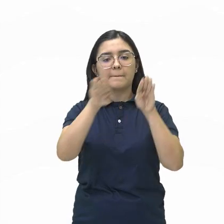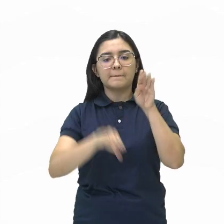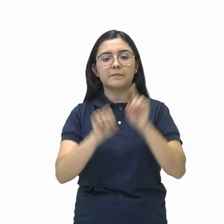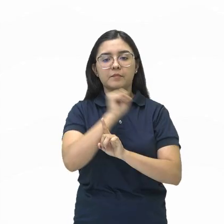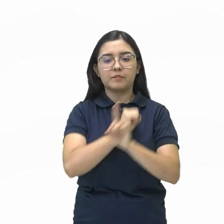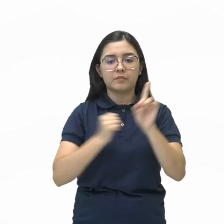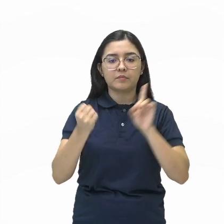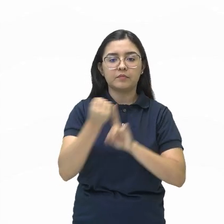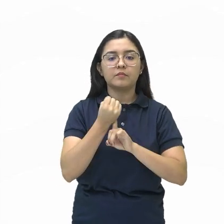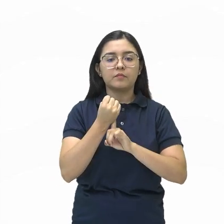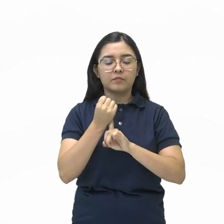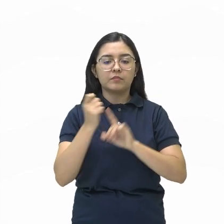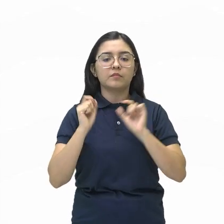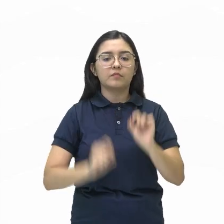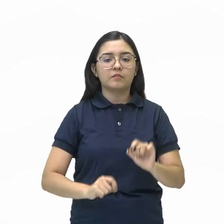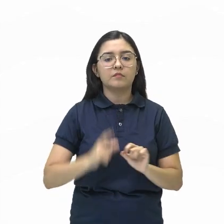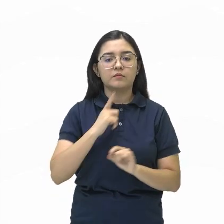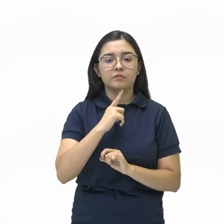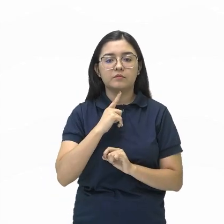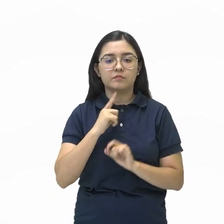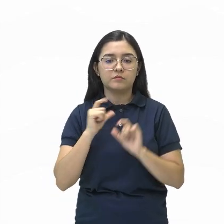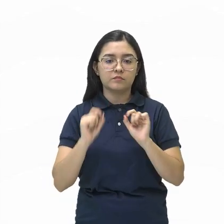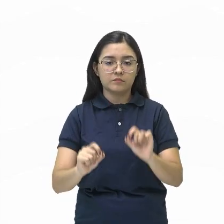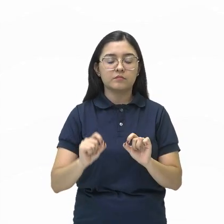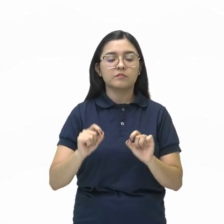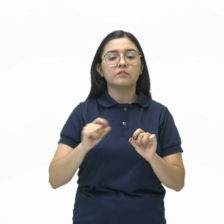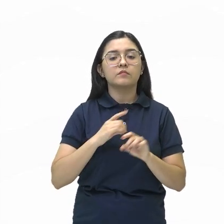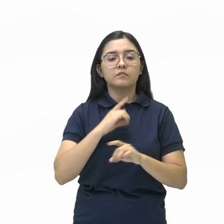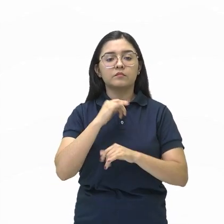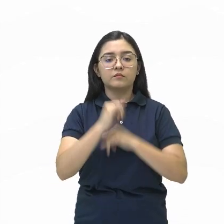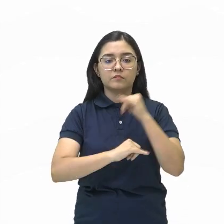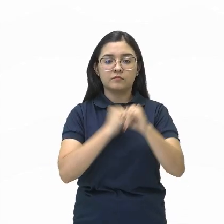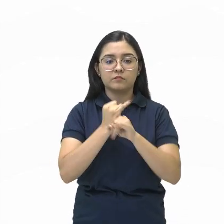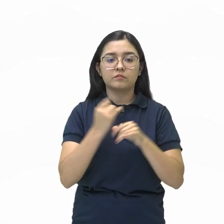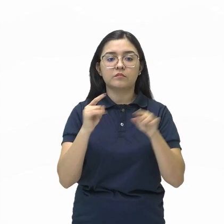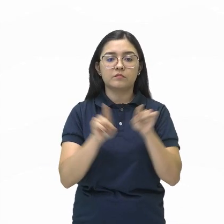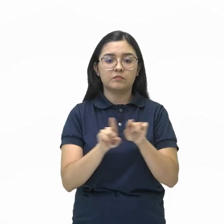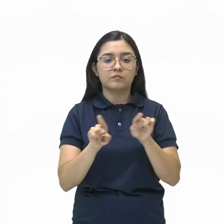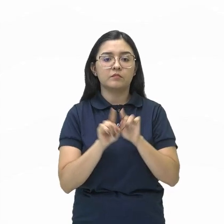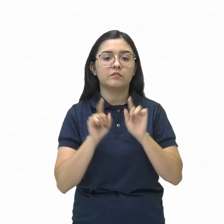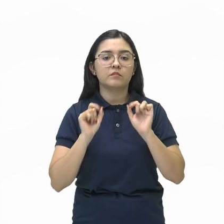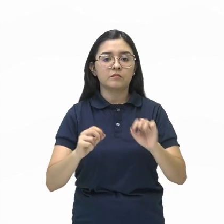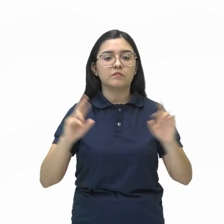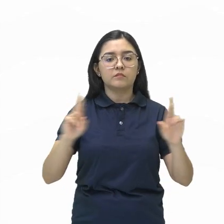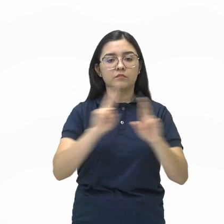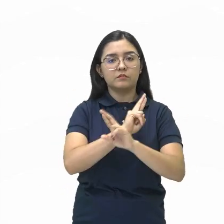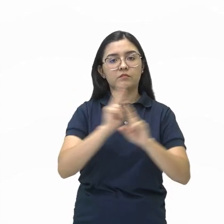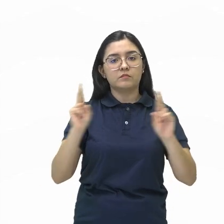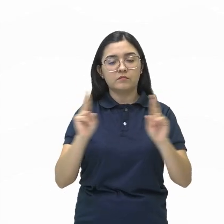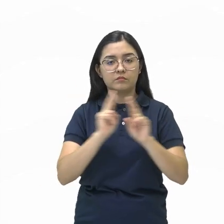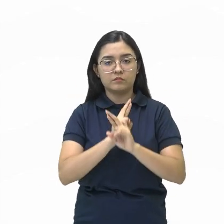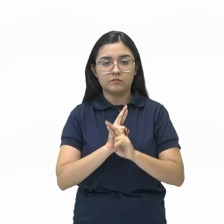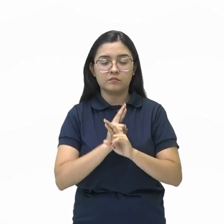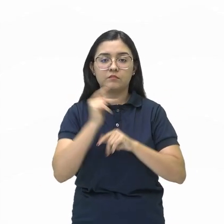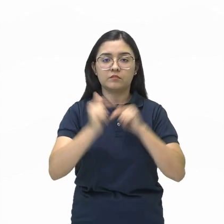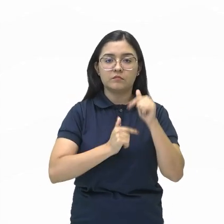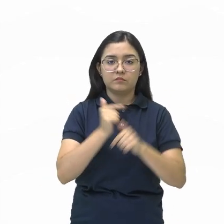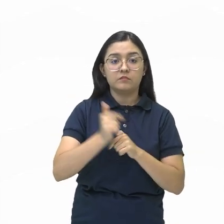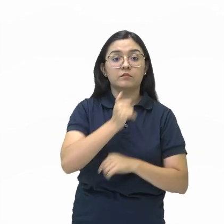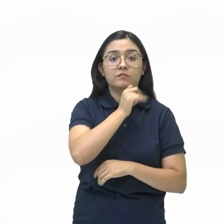desigualdade social, a exclusão digital e a precarização das relações de